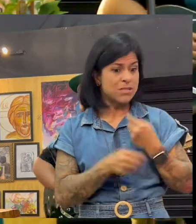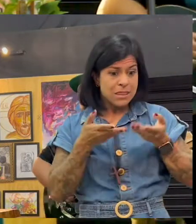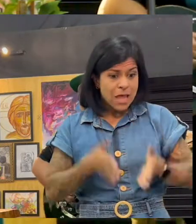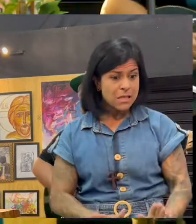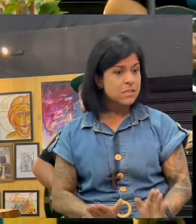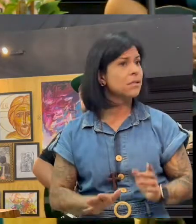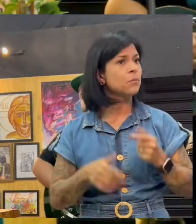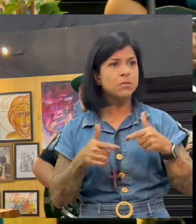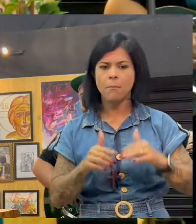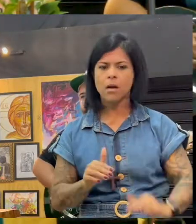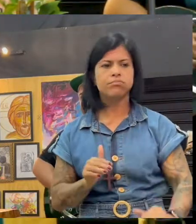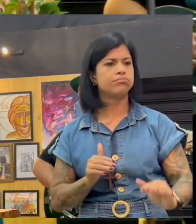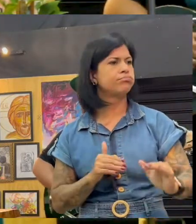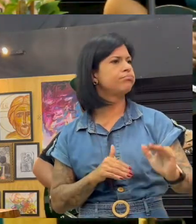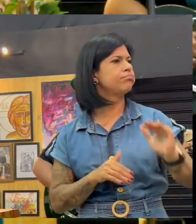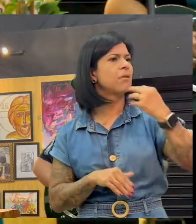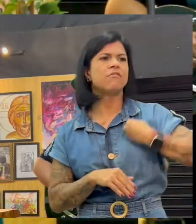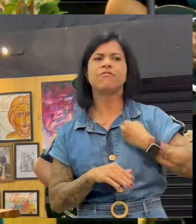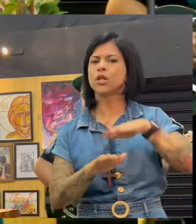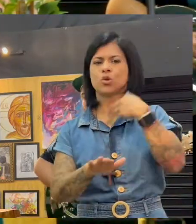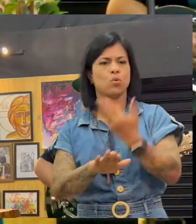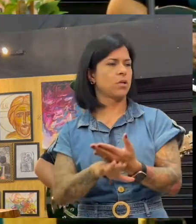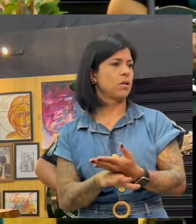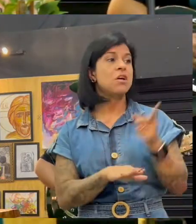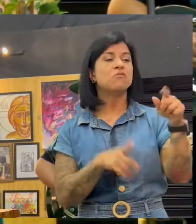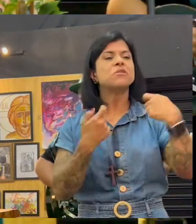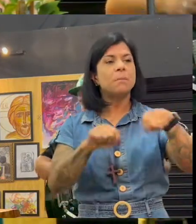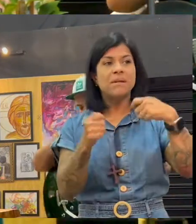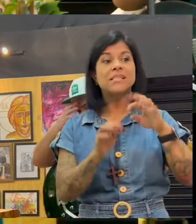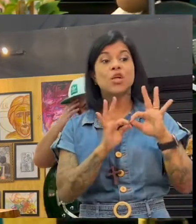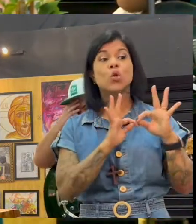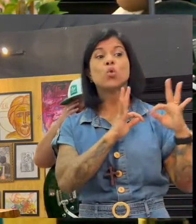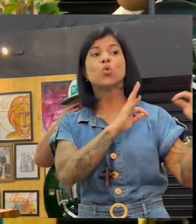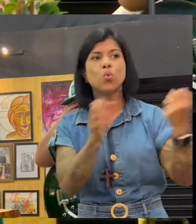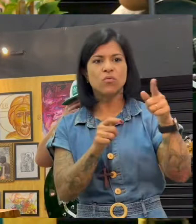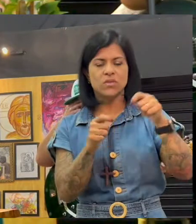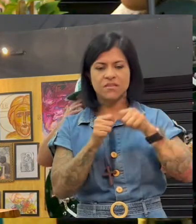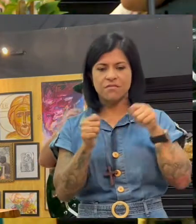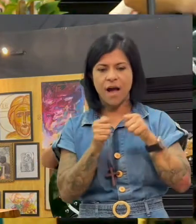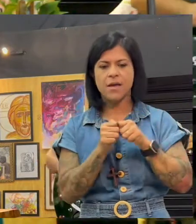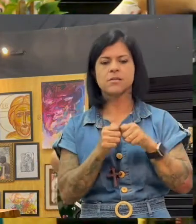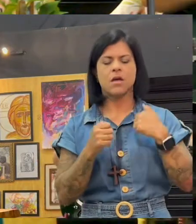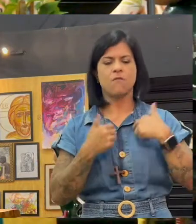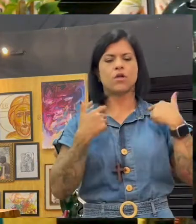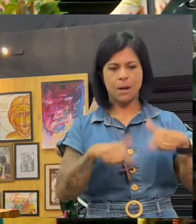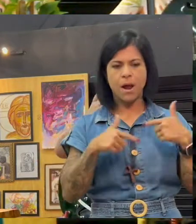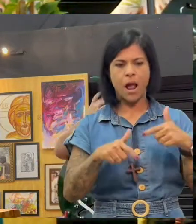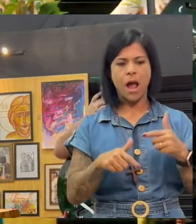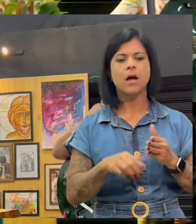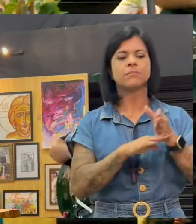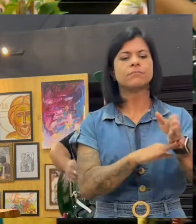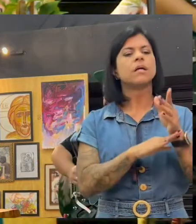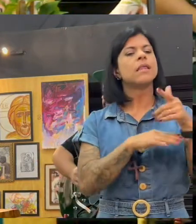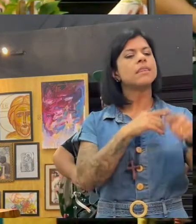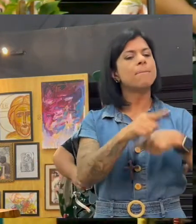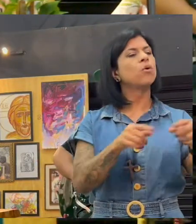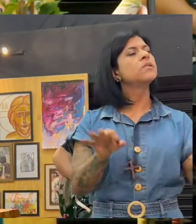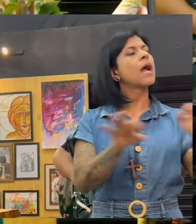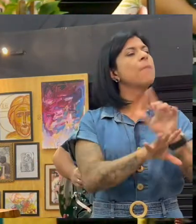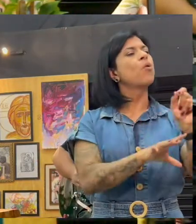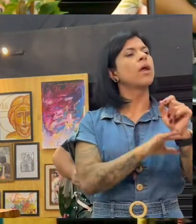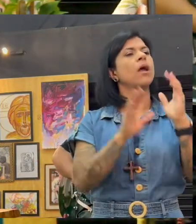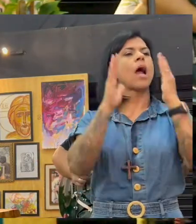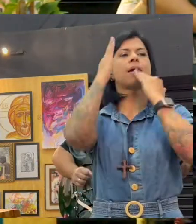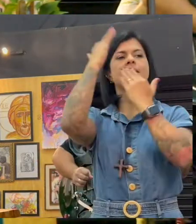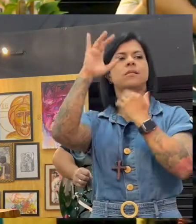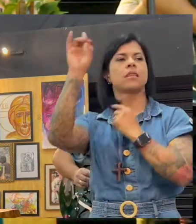também. Você precisa, antes e depois de cada tarefa, agradecer a Deus. Agradecer a Deus, orar